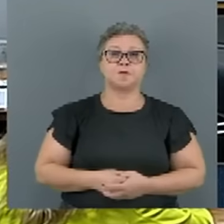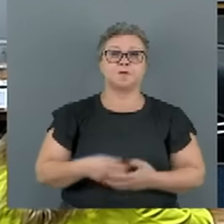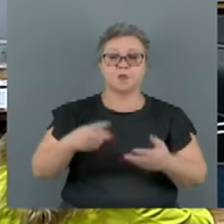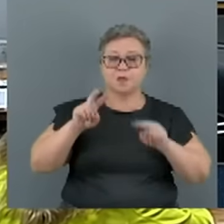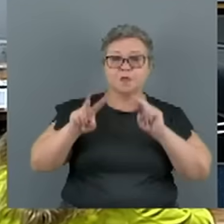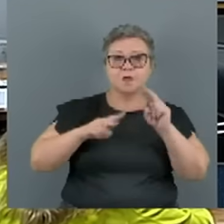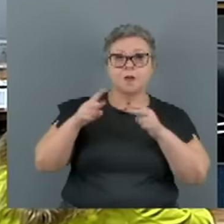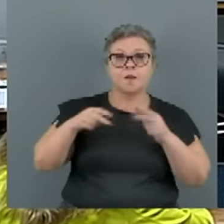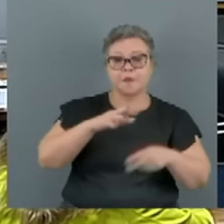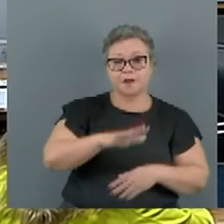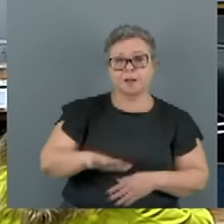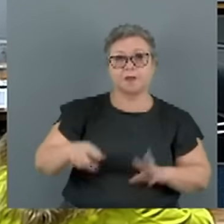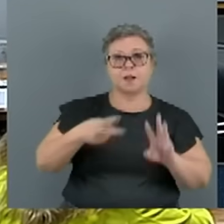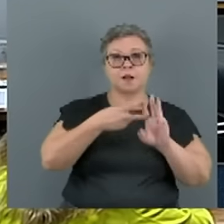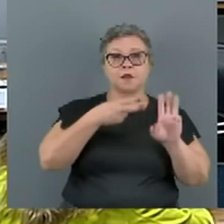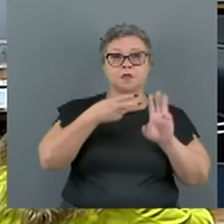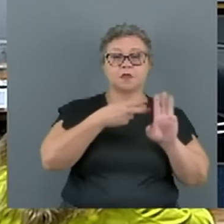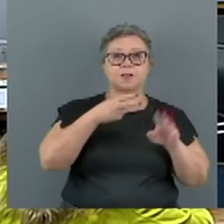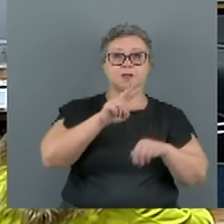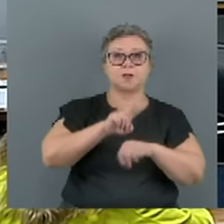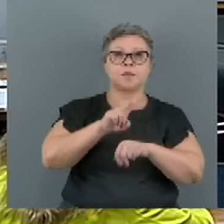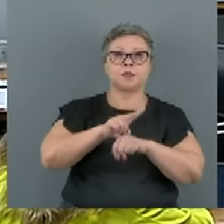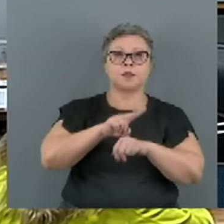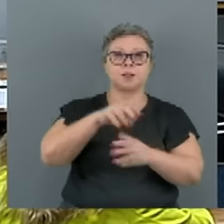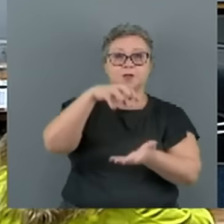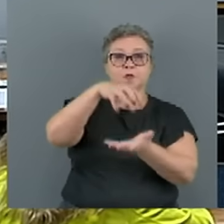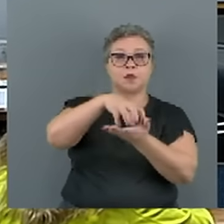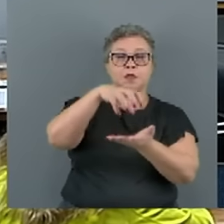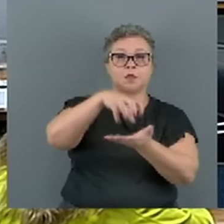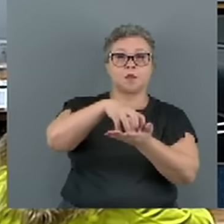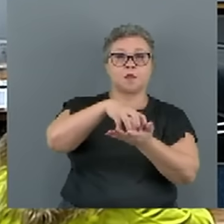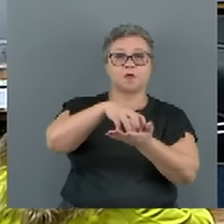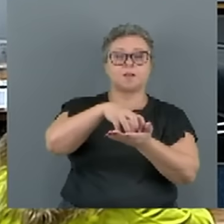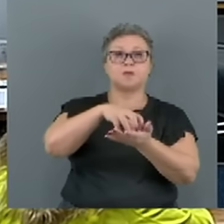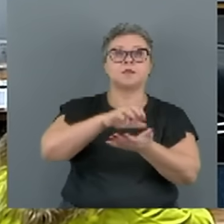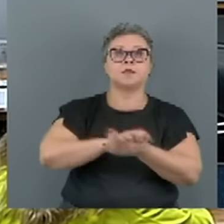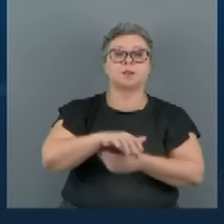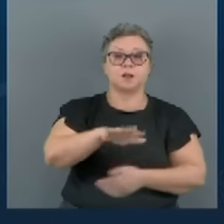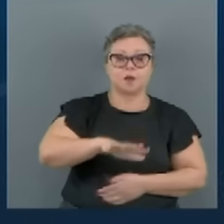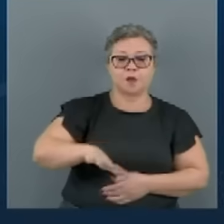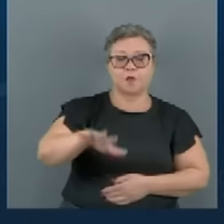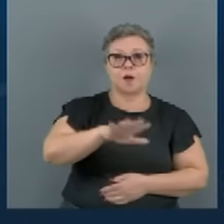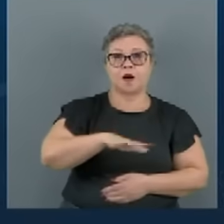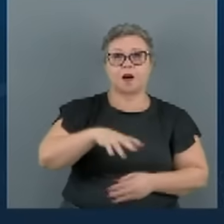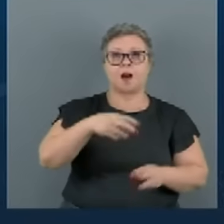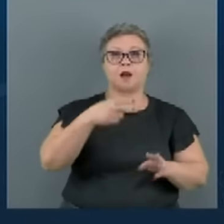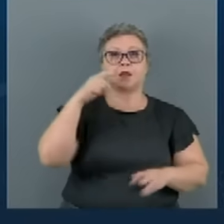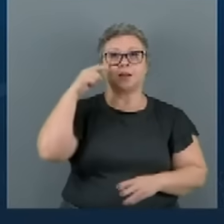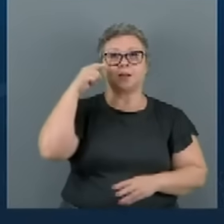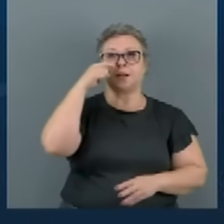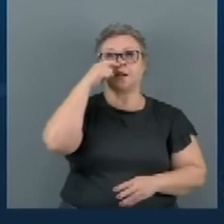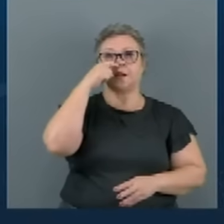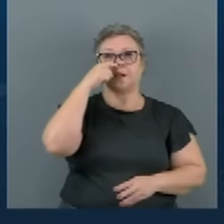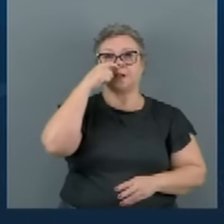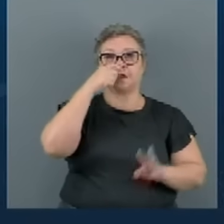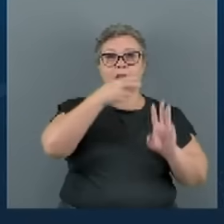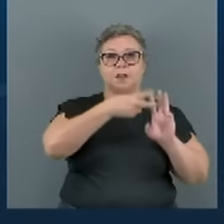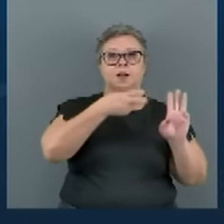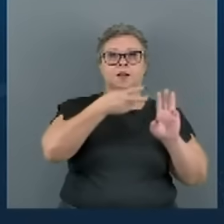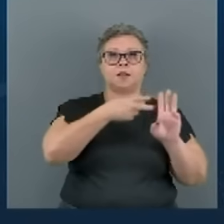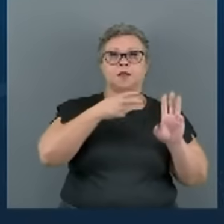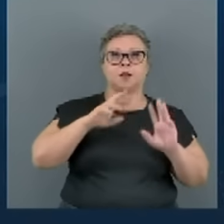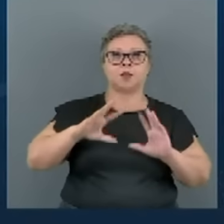aqui são protegidos pelas ONGs. Tô numa área Yanomami. Olha aqui, ó. São